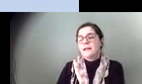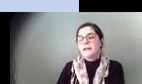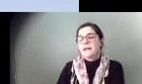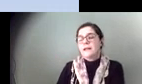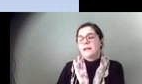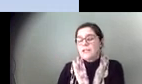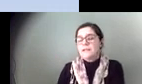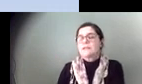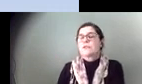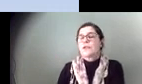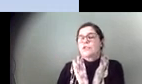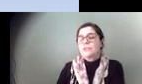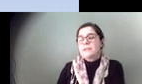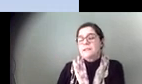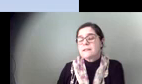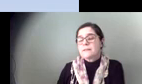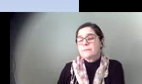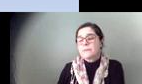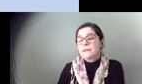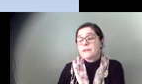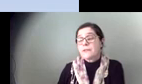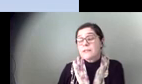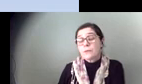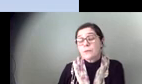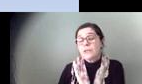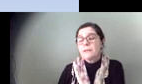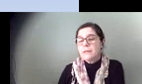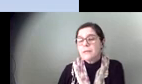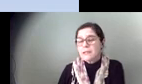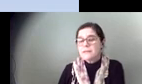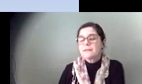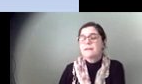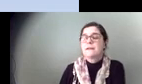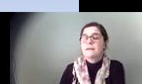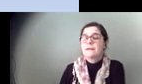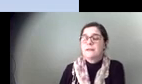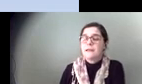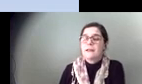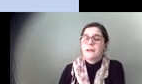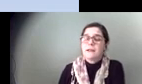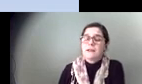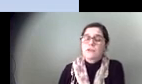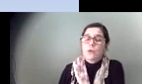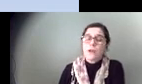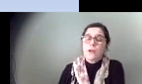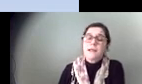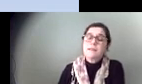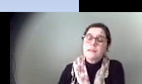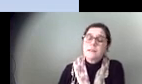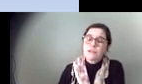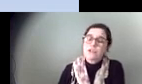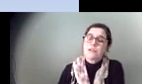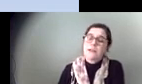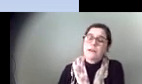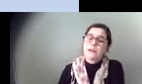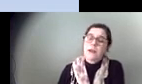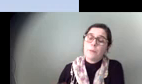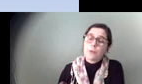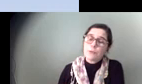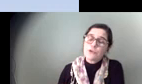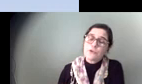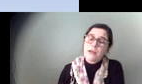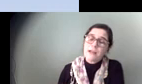né, quando ele chega na escola, a gente precisa fazer com que ele permaneça, né, na escola, e aí sim a gente tem